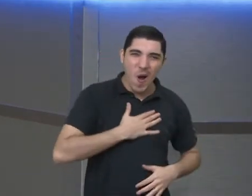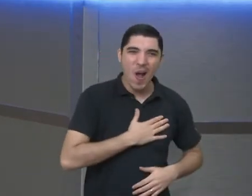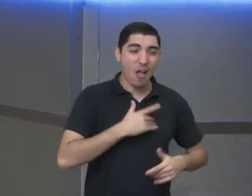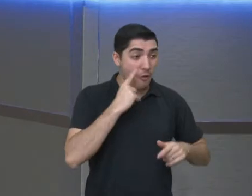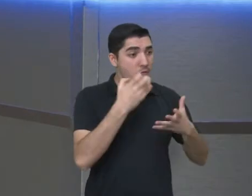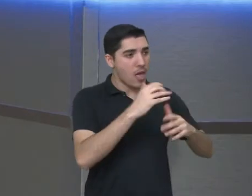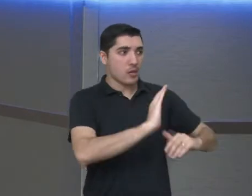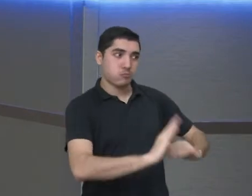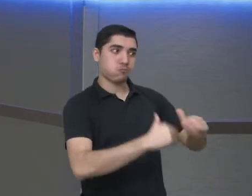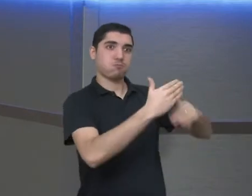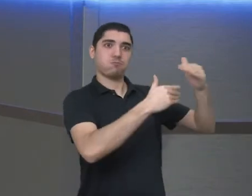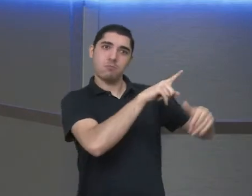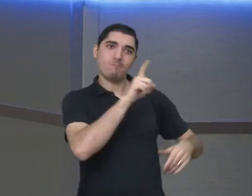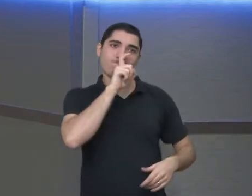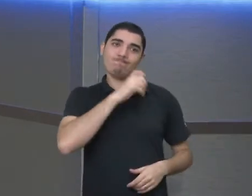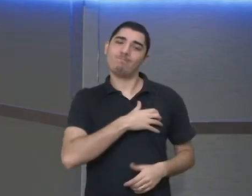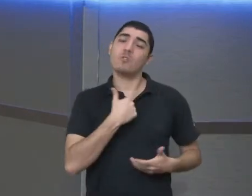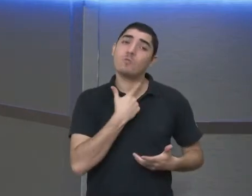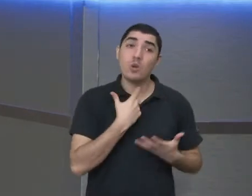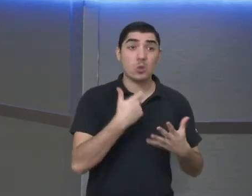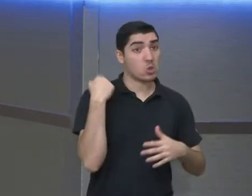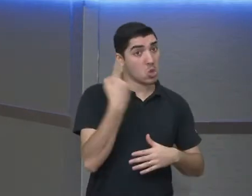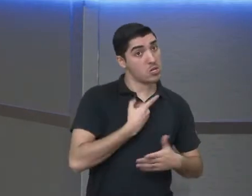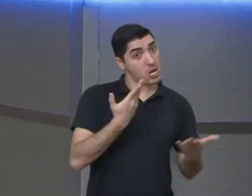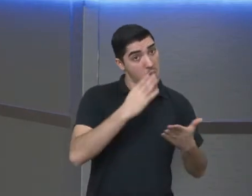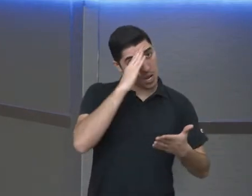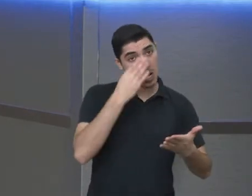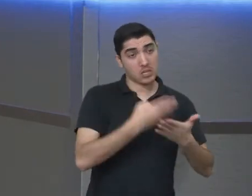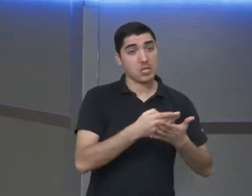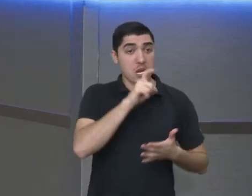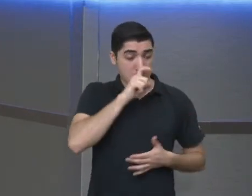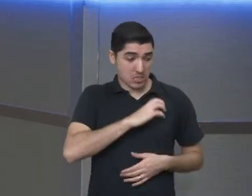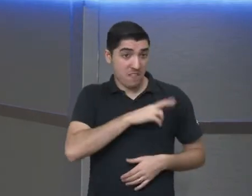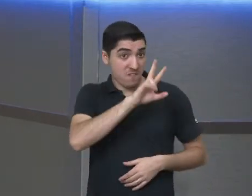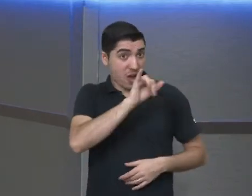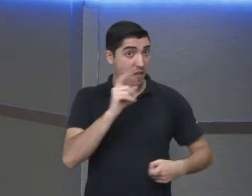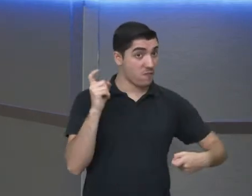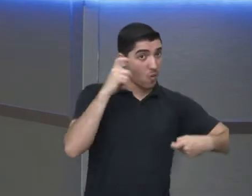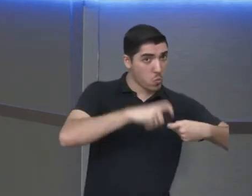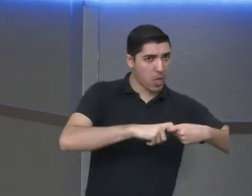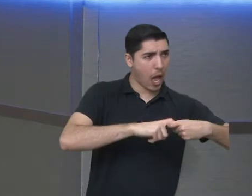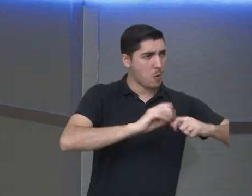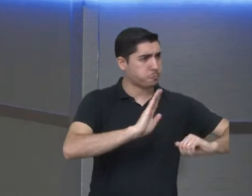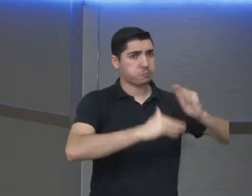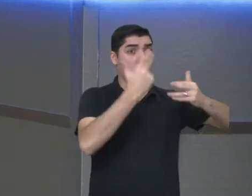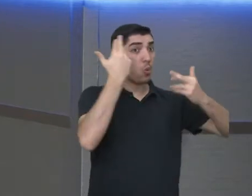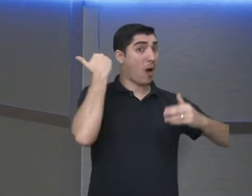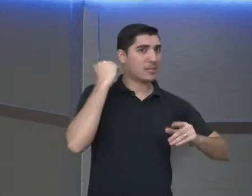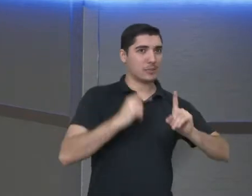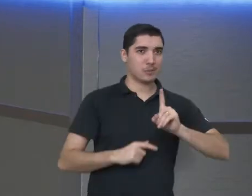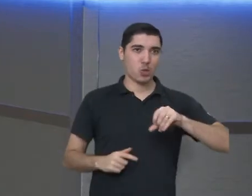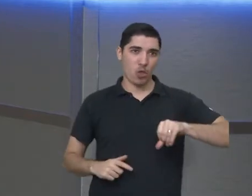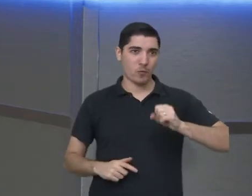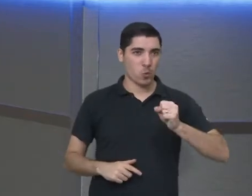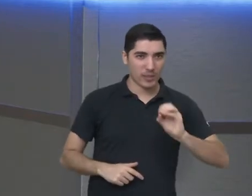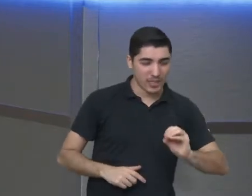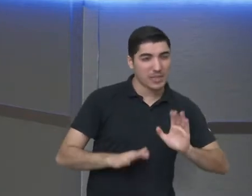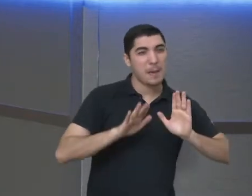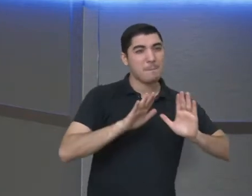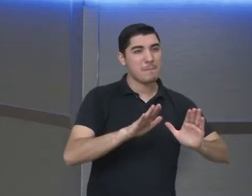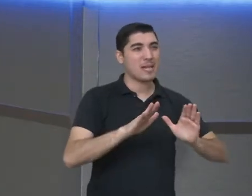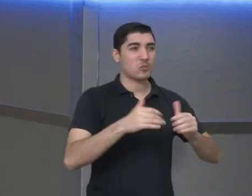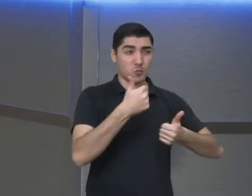poucas emissoras que tinha o microfone sem fio. Eu peguei, dei a volta à segurança, subi no primeiro degrau da escada. Você ficou nessa distância aqui do Papa?